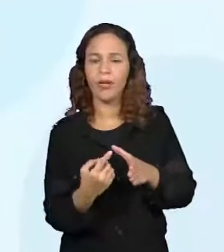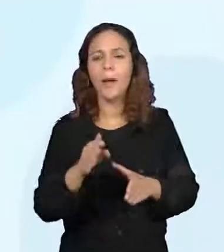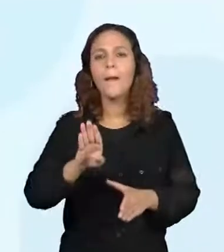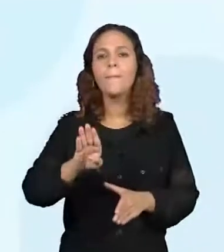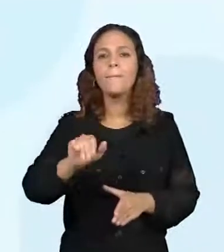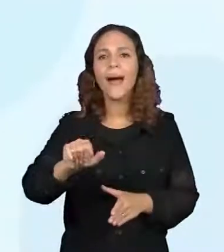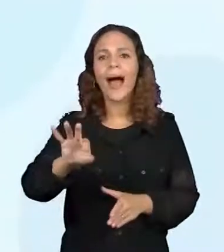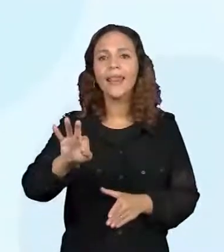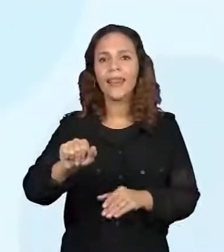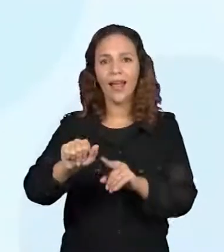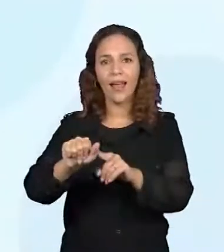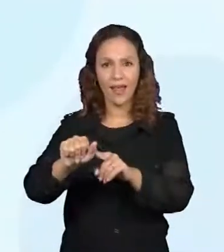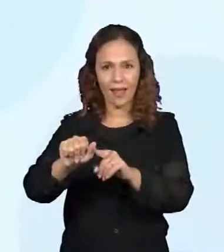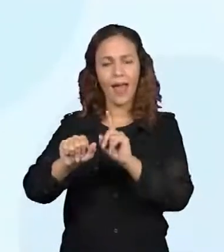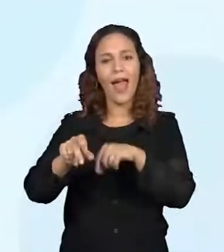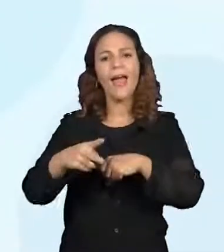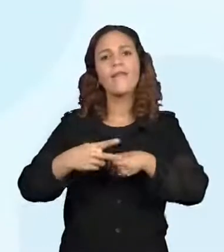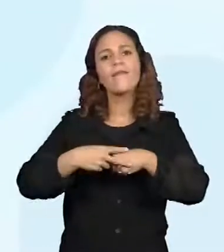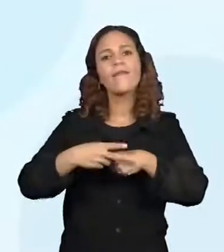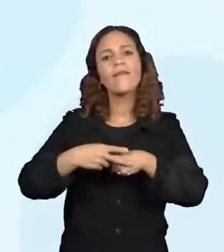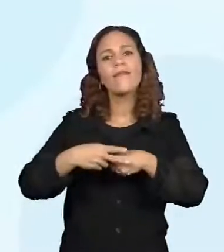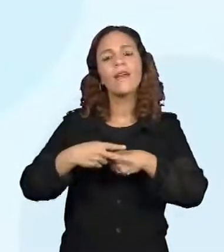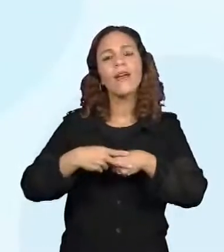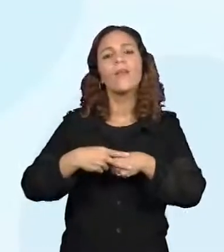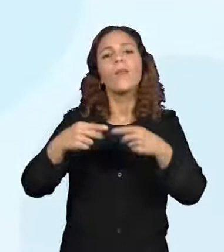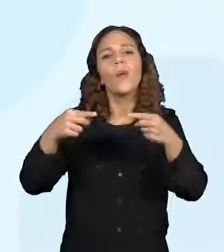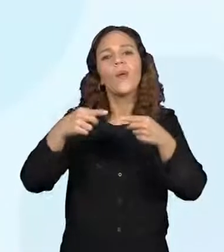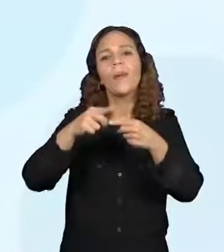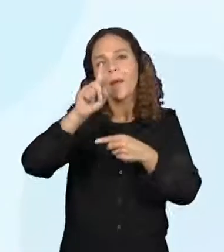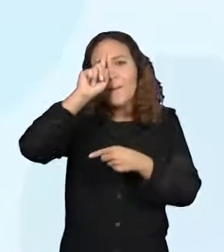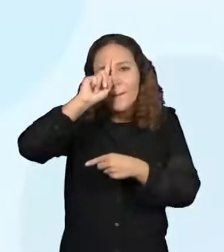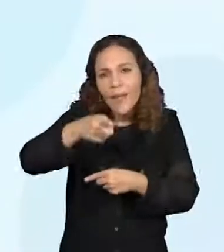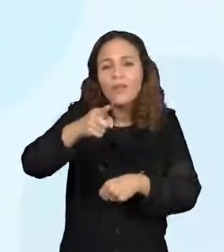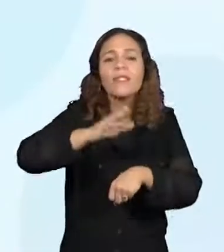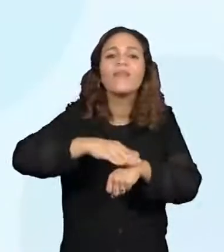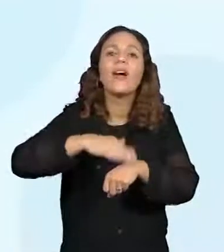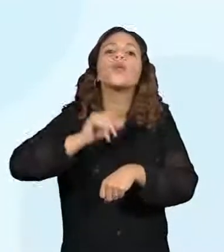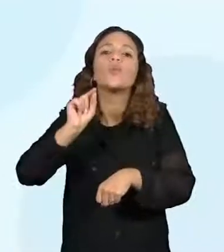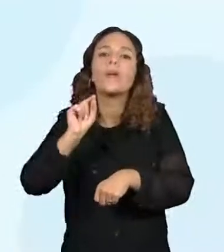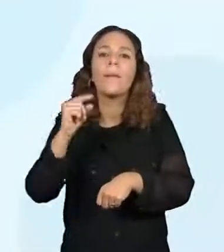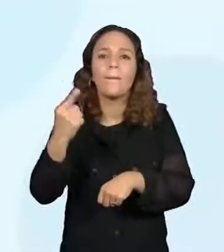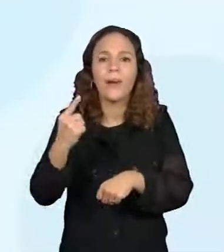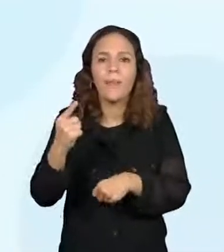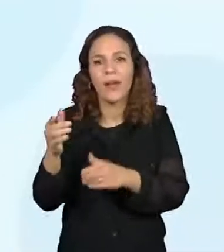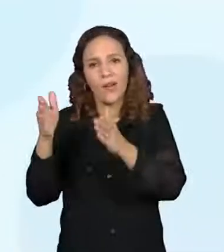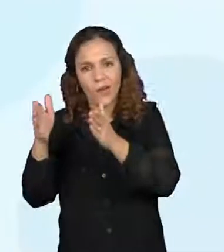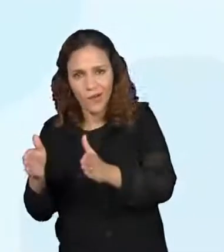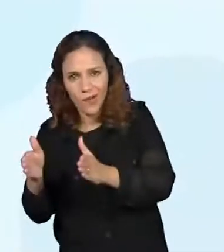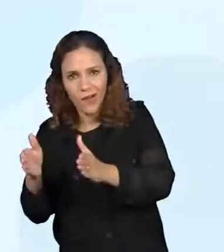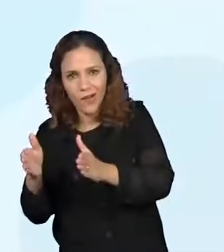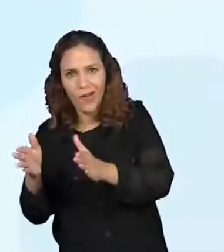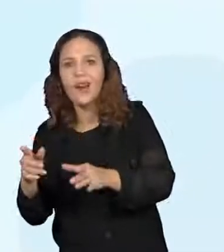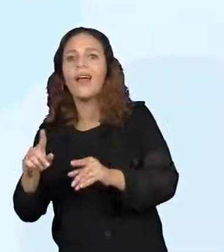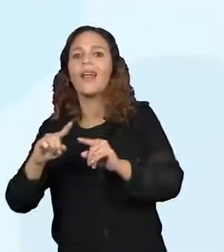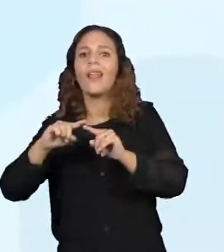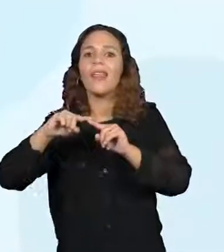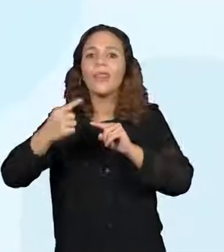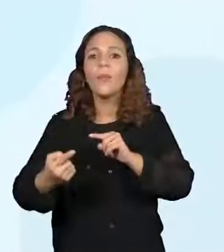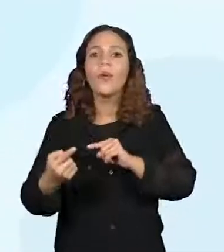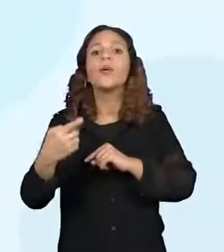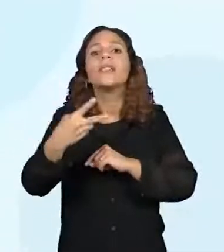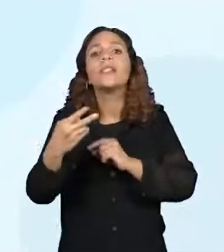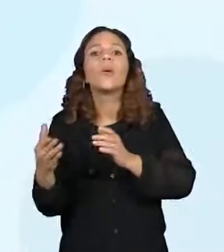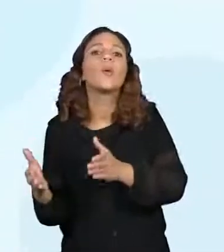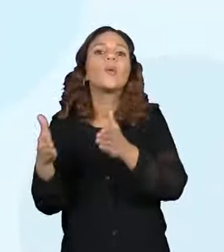característica desse gênero, que fala as ações que você tem que tomar. Então, sempre vai ter esses verbos nesse modo